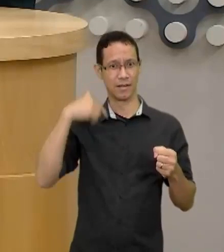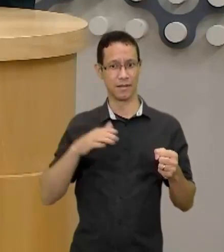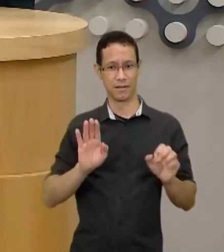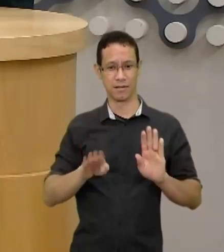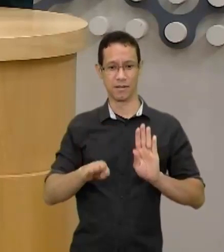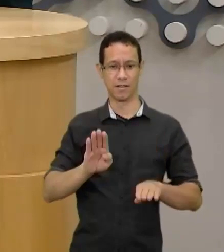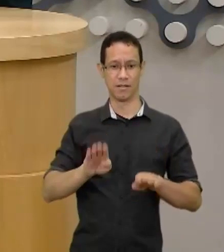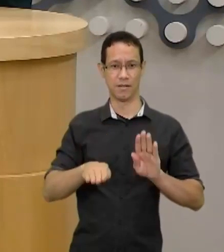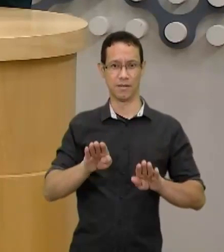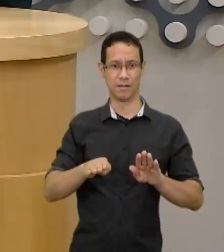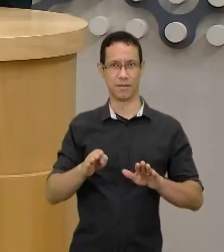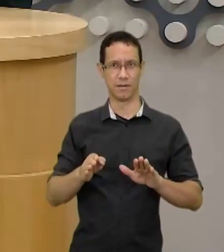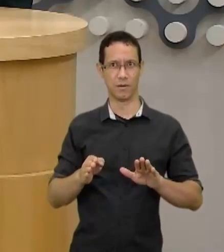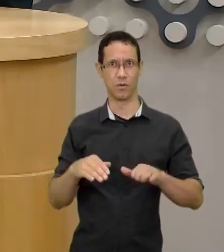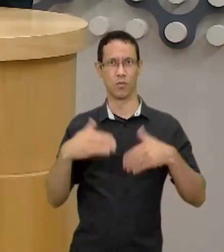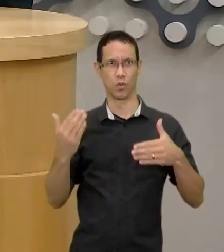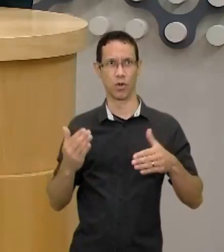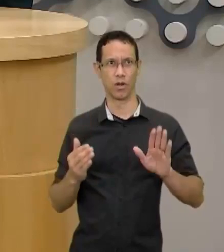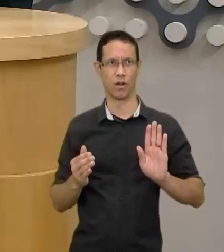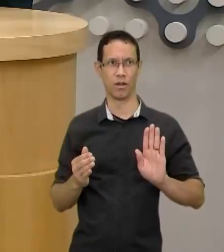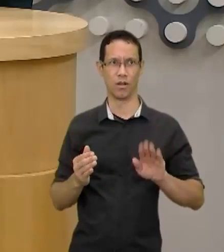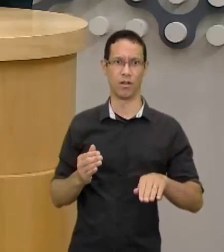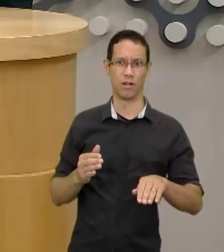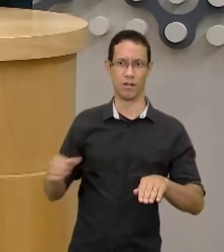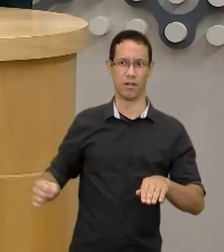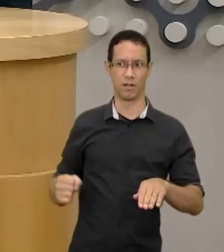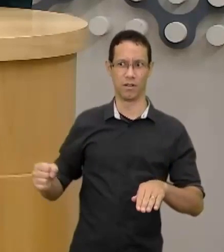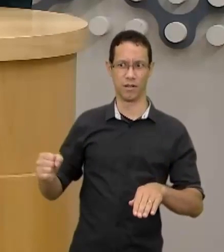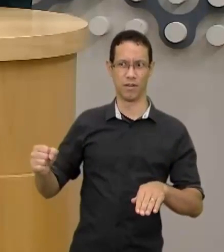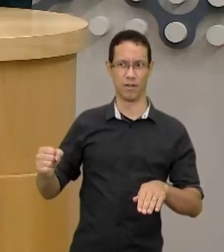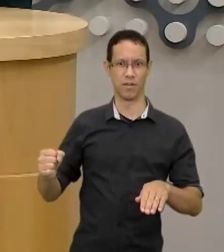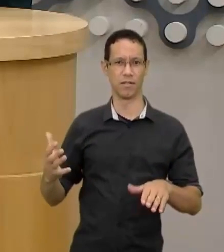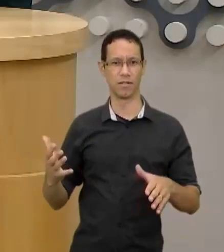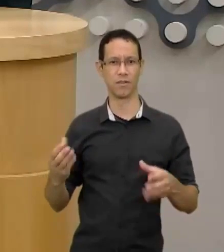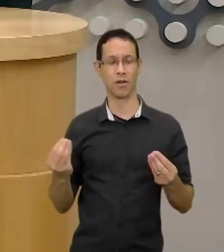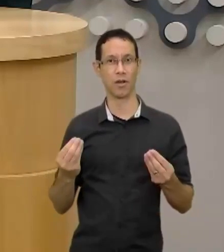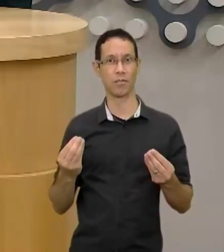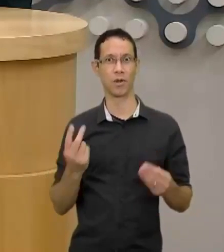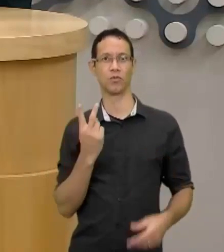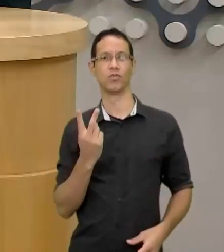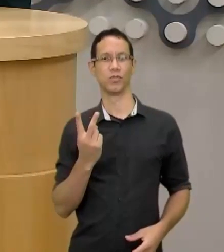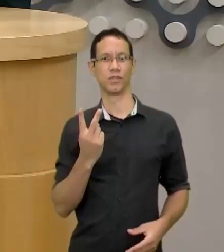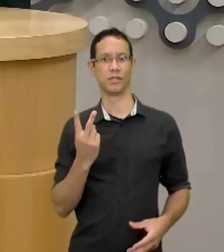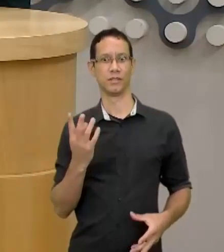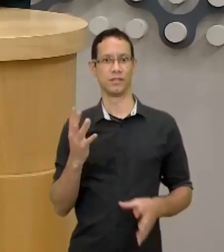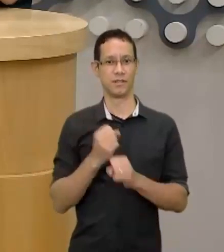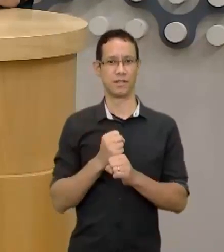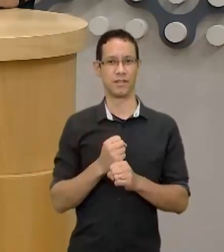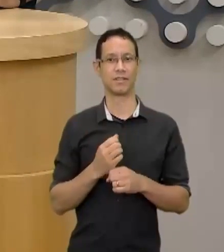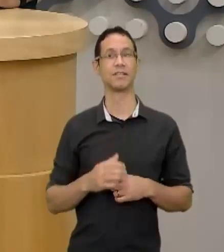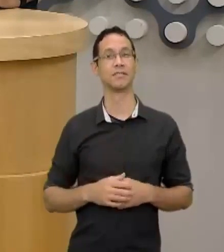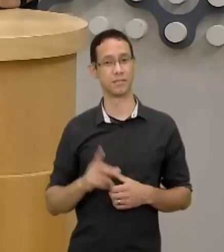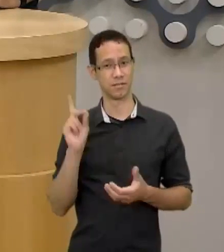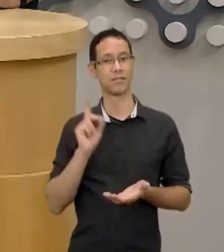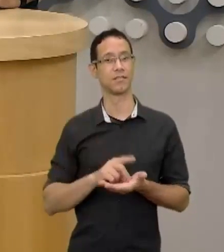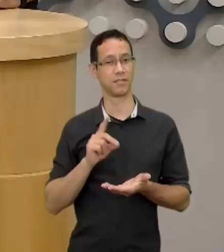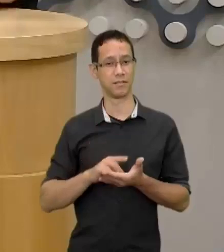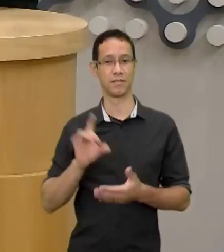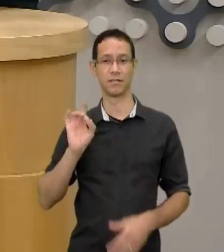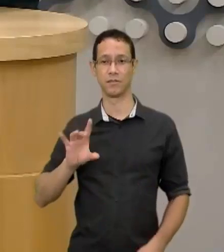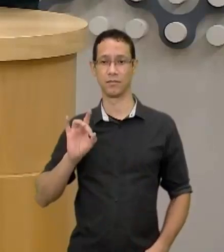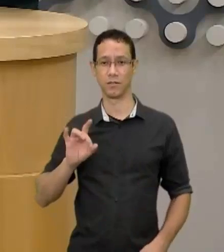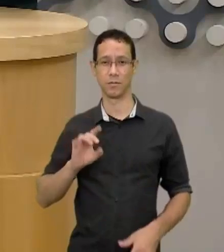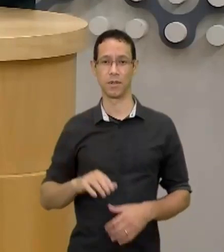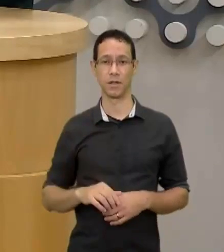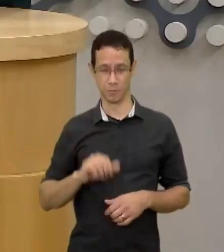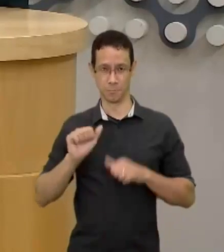pé, apertar o pé da embreagem e mudar a marcha ao mesmo tempo? São duas coisas ao mesmo tempo. É verdade. E essa questão de ser automático, não sei se tem a ver,